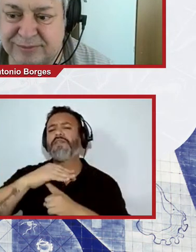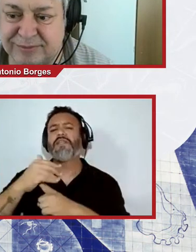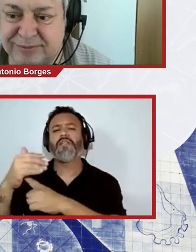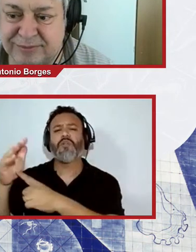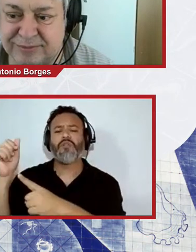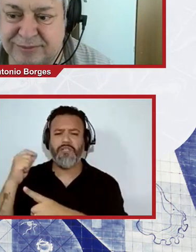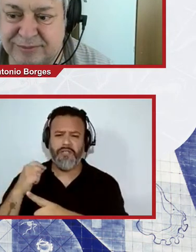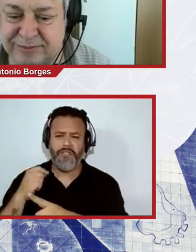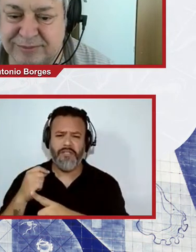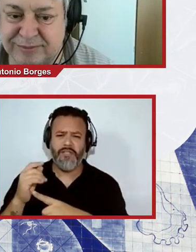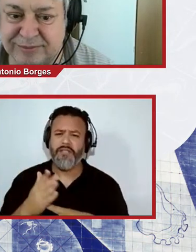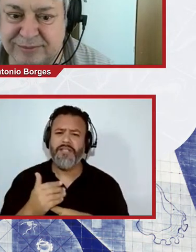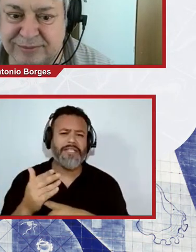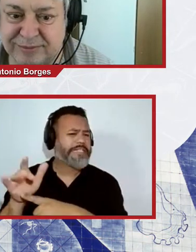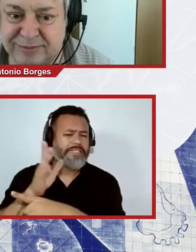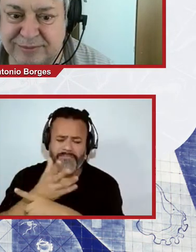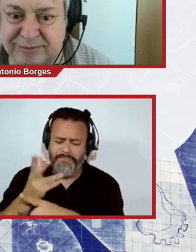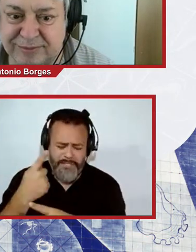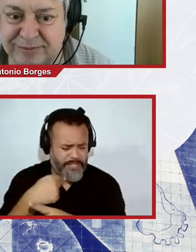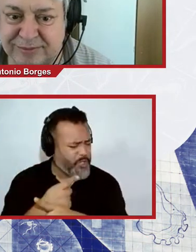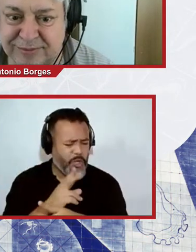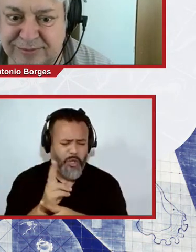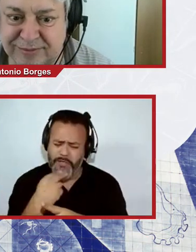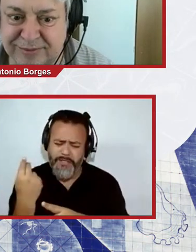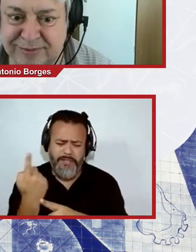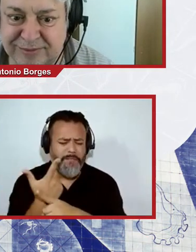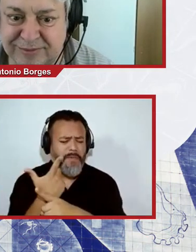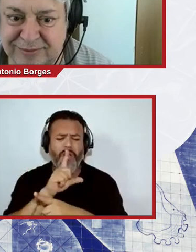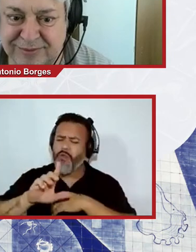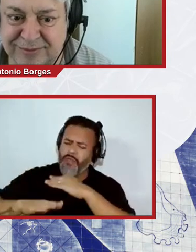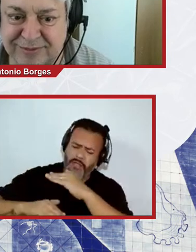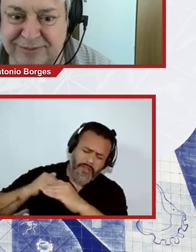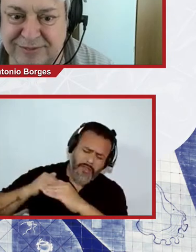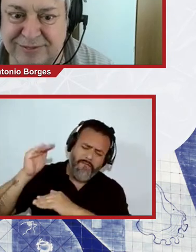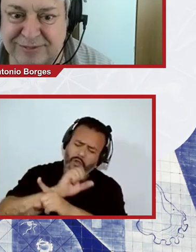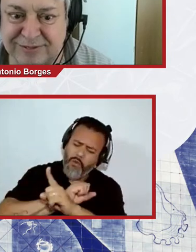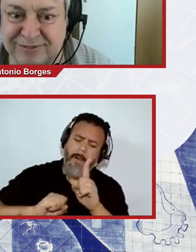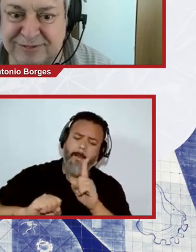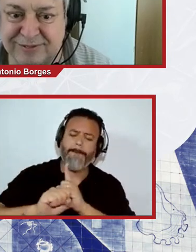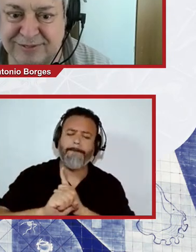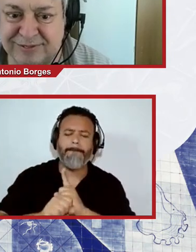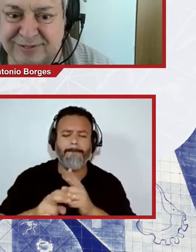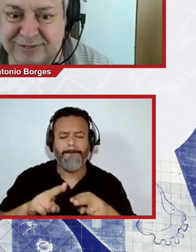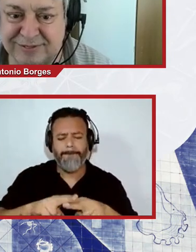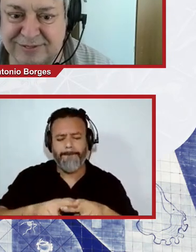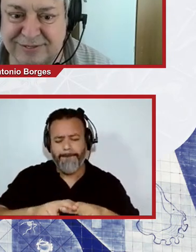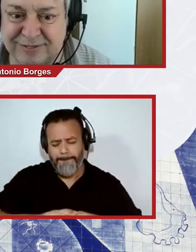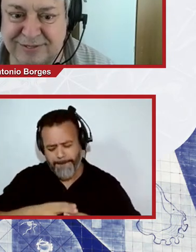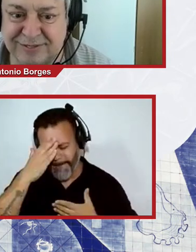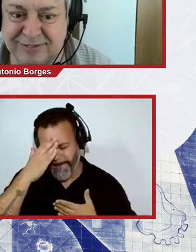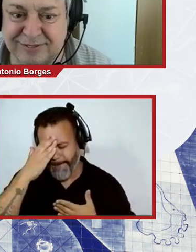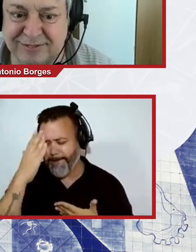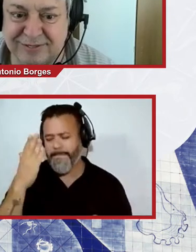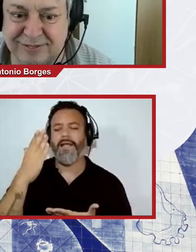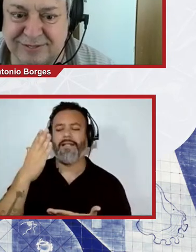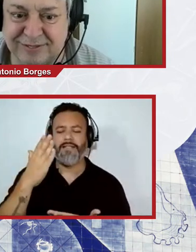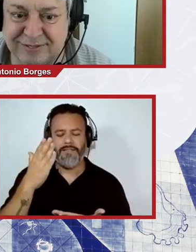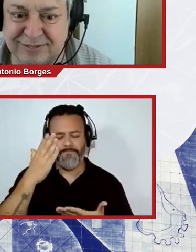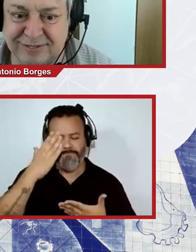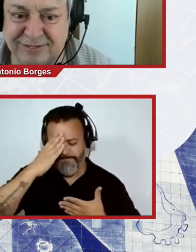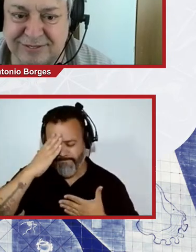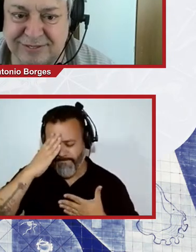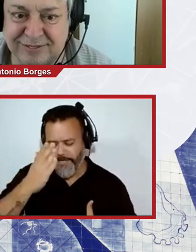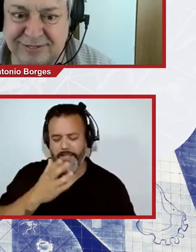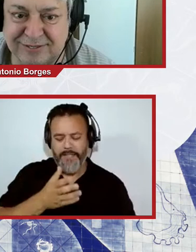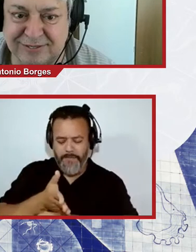gente sempre possa evoluir como sociedade, né? Então, assim, estou muito grata por ter ouvido vocês. Acho